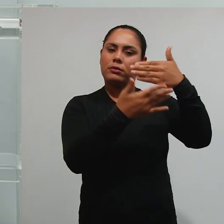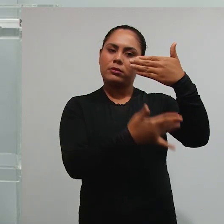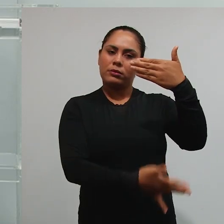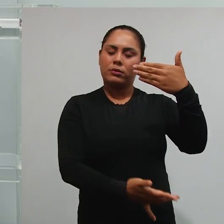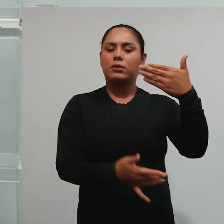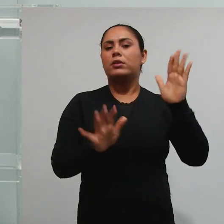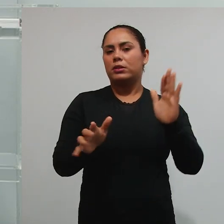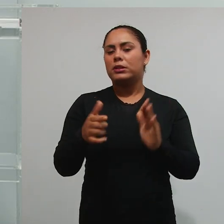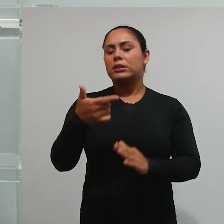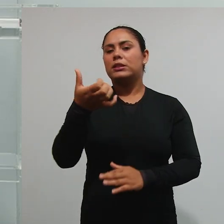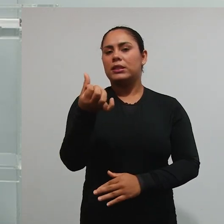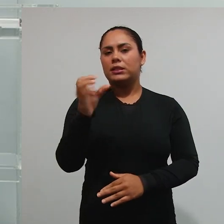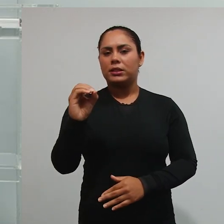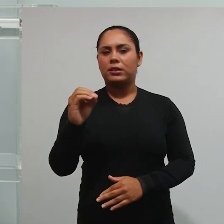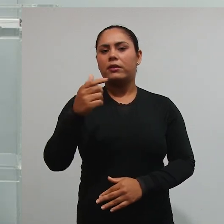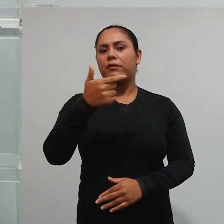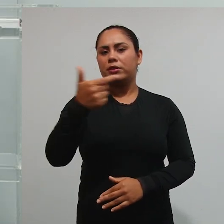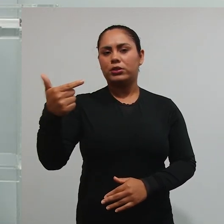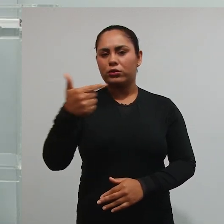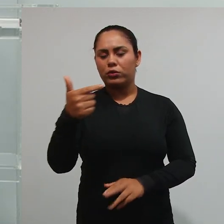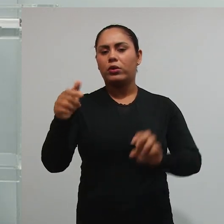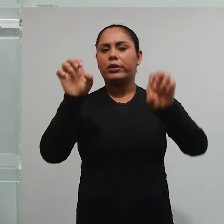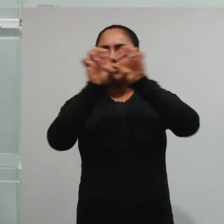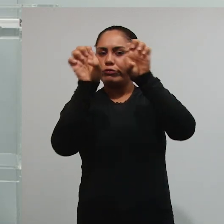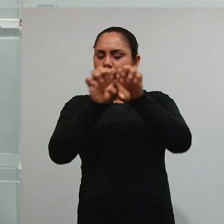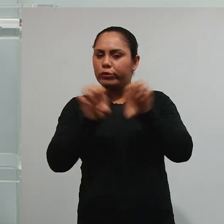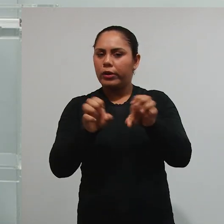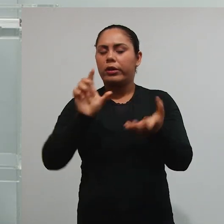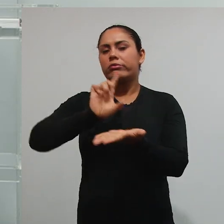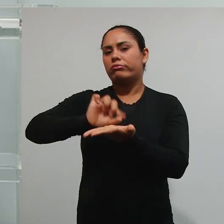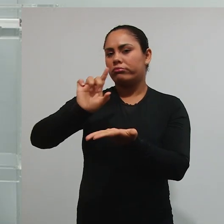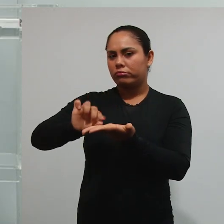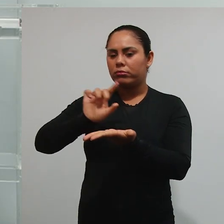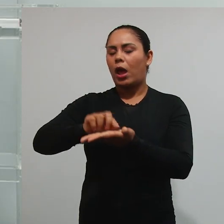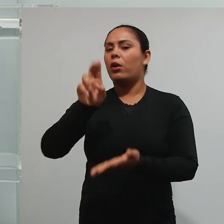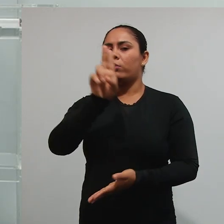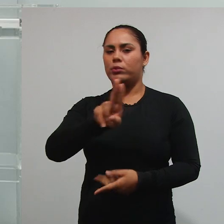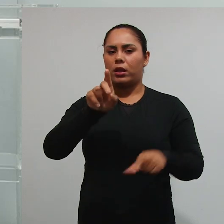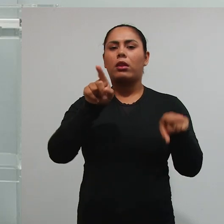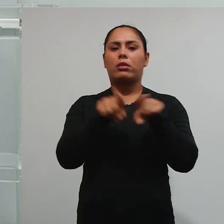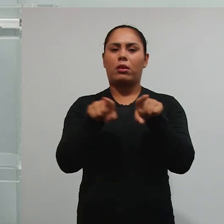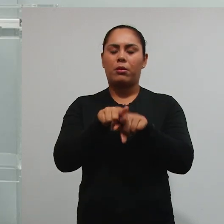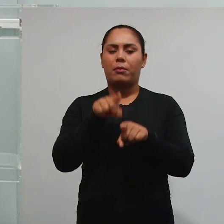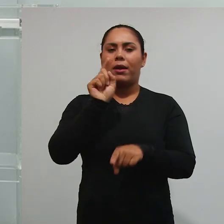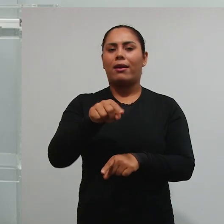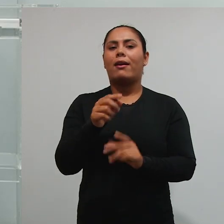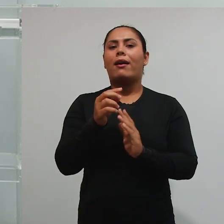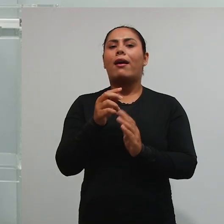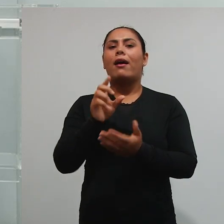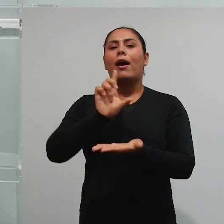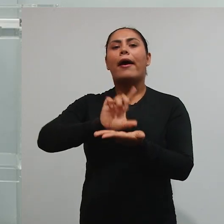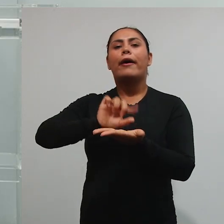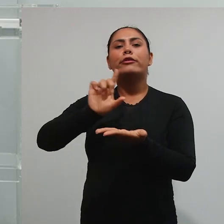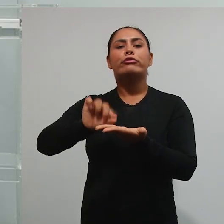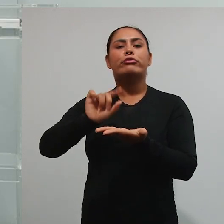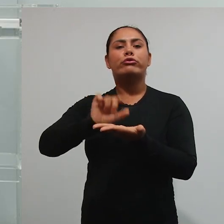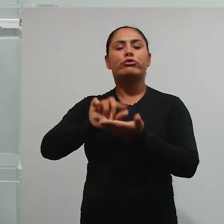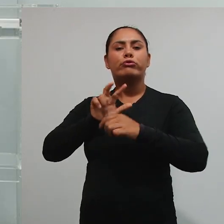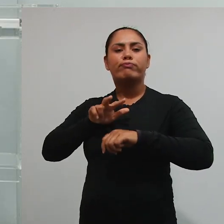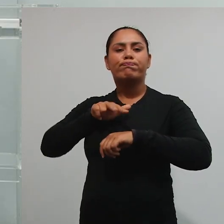tenho a 6022, que é artigo, que é estrutura de artigo, que também vem sendo muito utilizada, porque o artigo vem